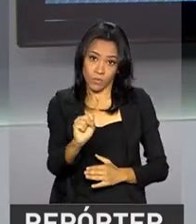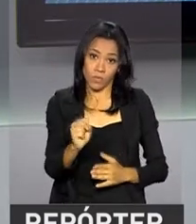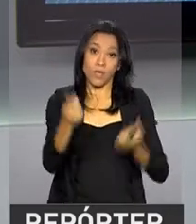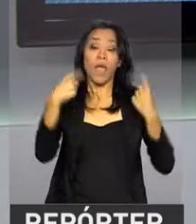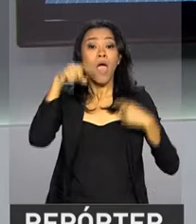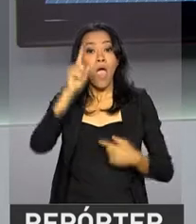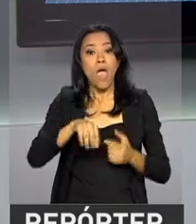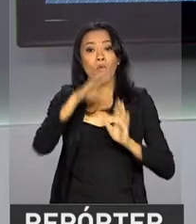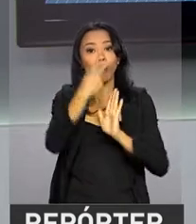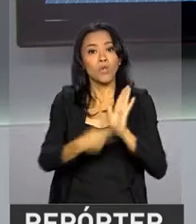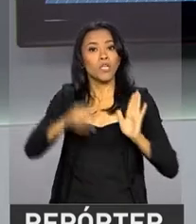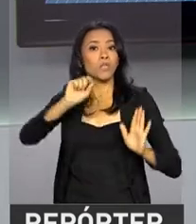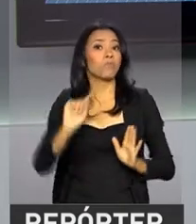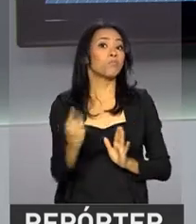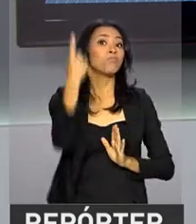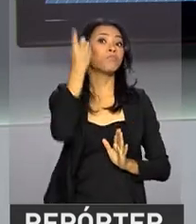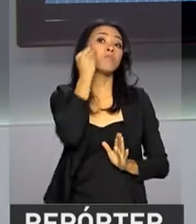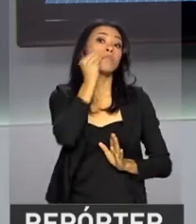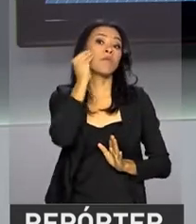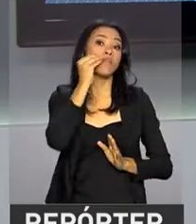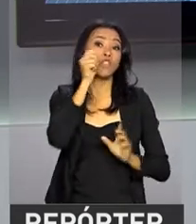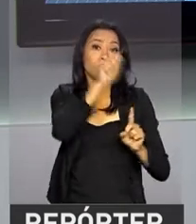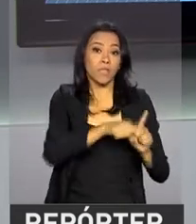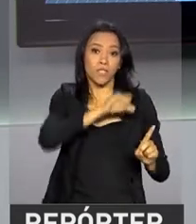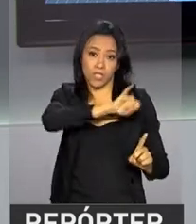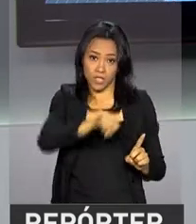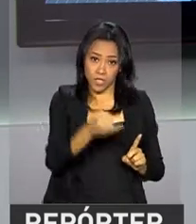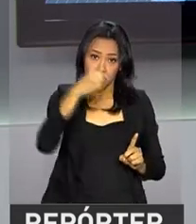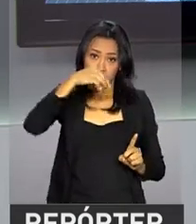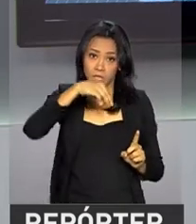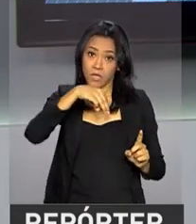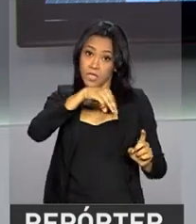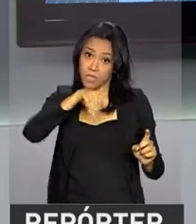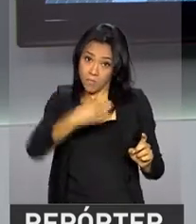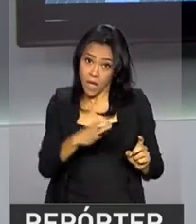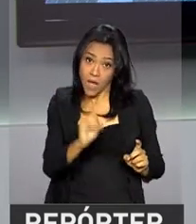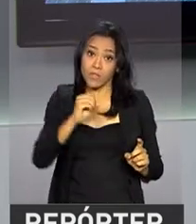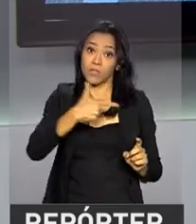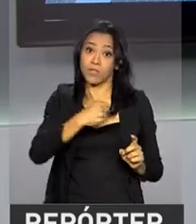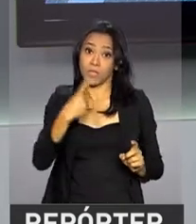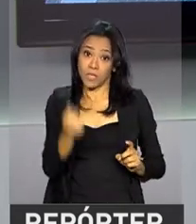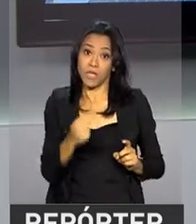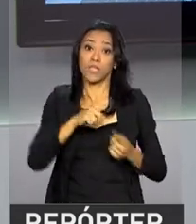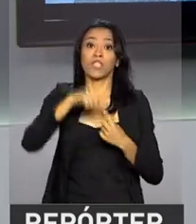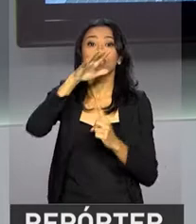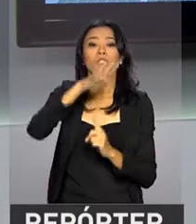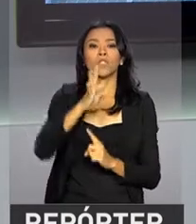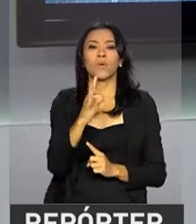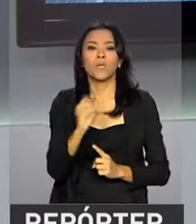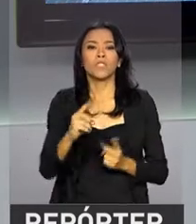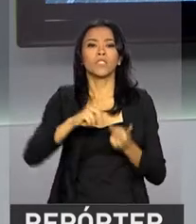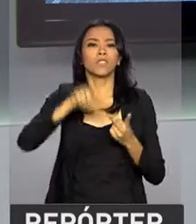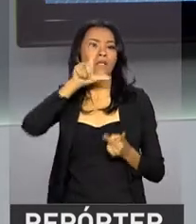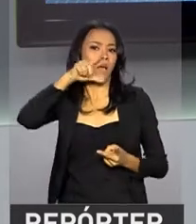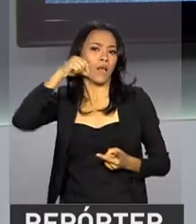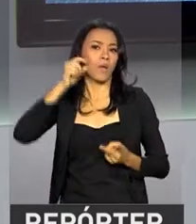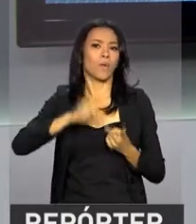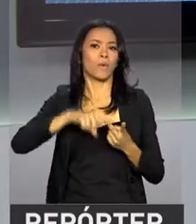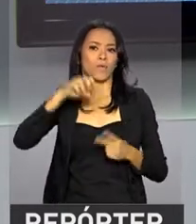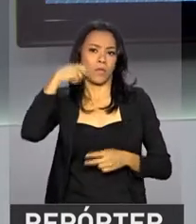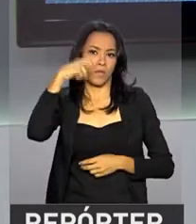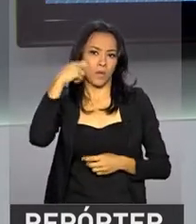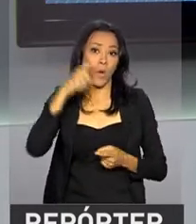realizado entre janeiro e março de 2017 nos estados do tocantins alagoas rio grande do norte no distrito federal